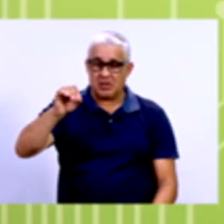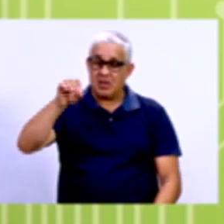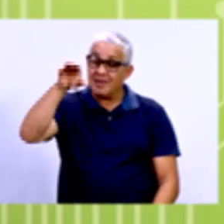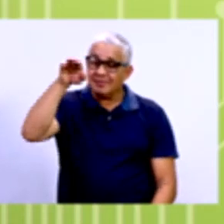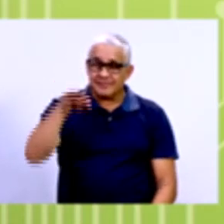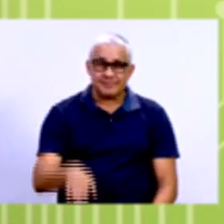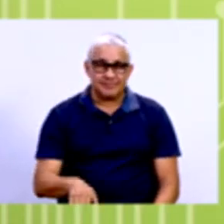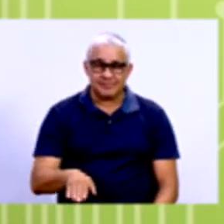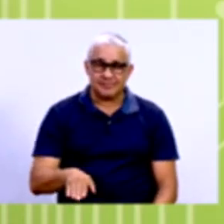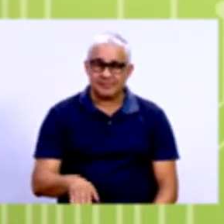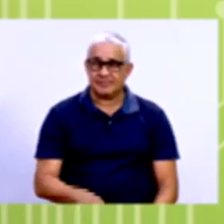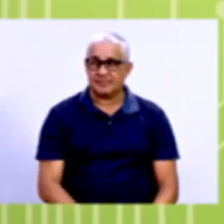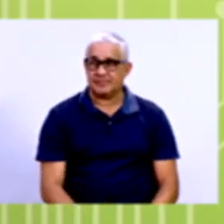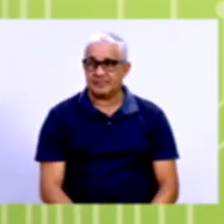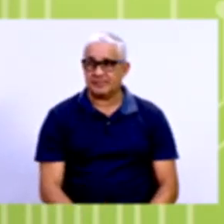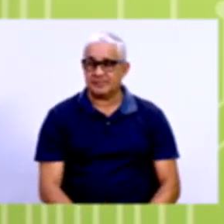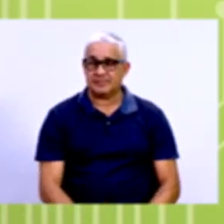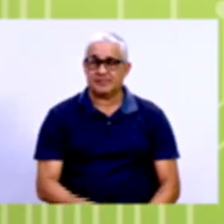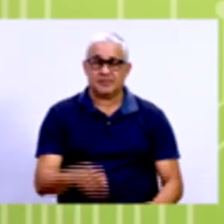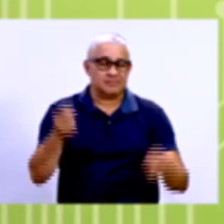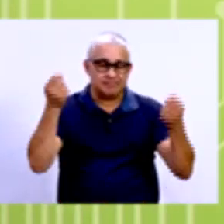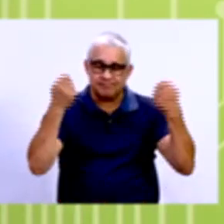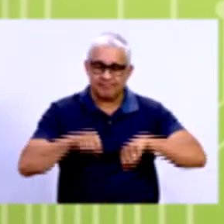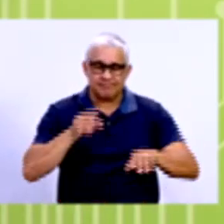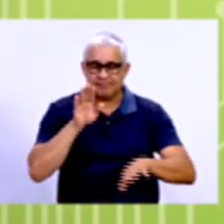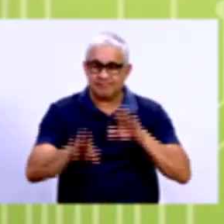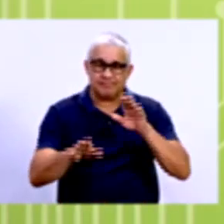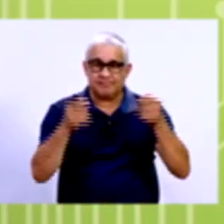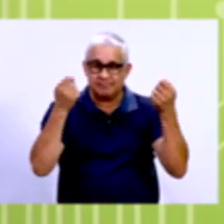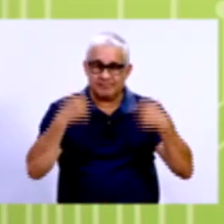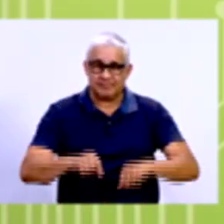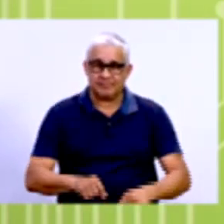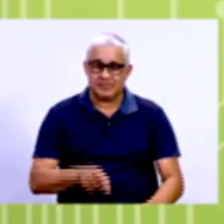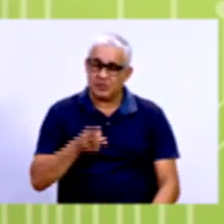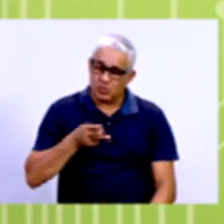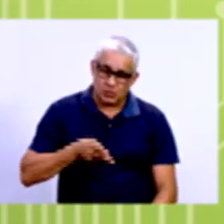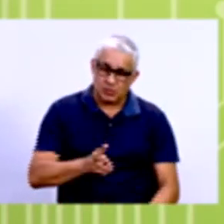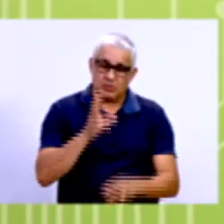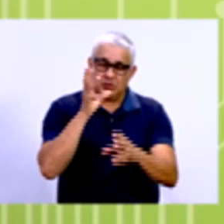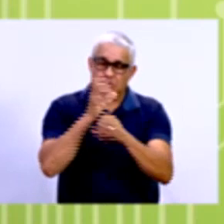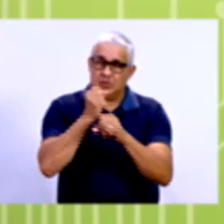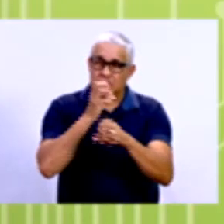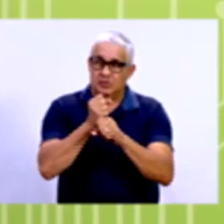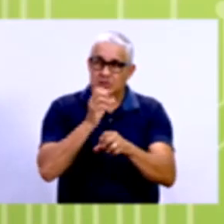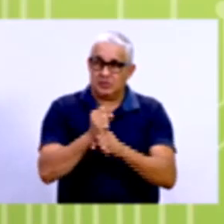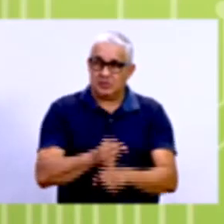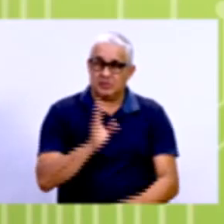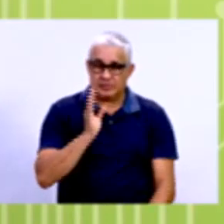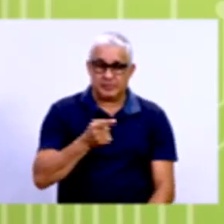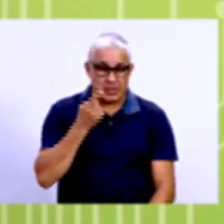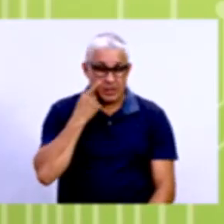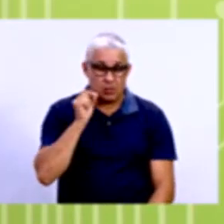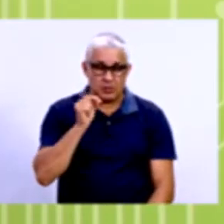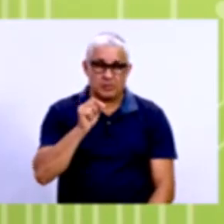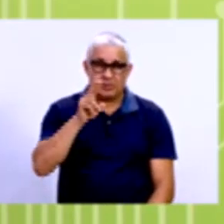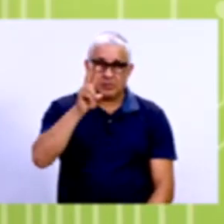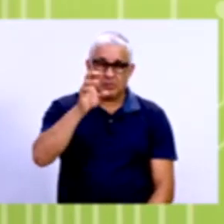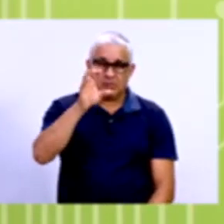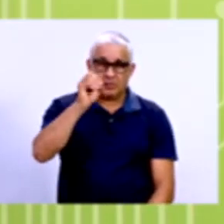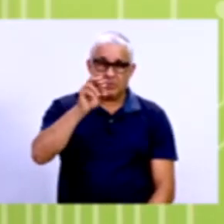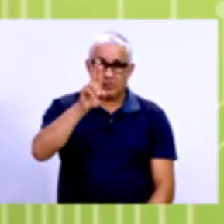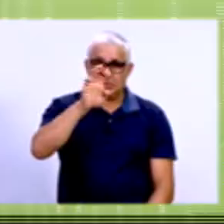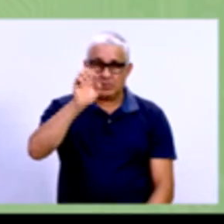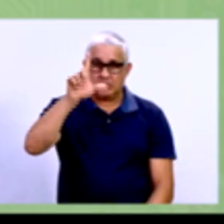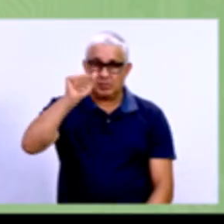por isso a gente focar que muitas vezes não tem necessidade de a gente continuar com cálculos em cima quando a gente já vê que a correlação é muito baixa,